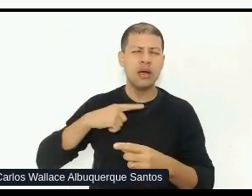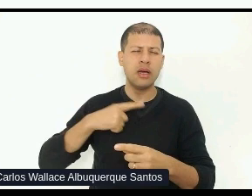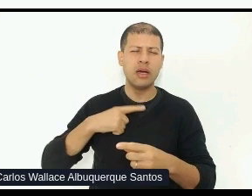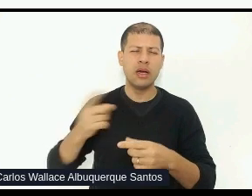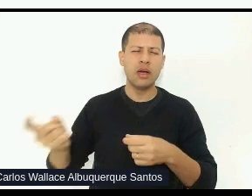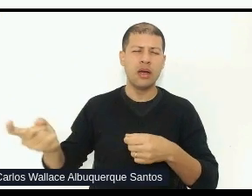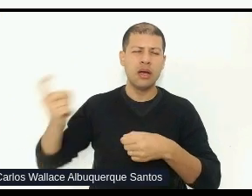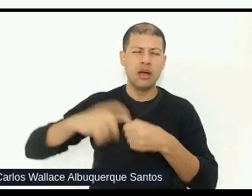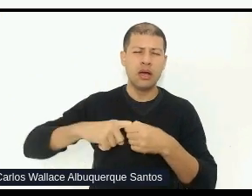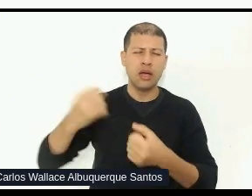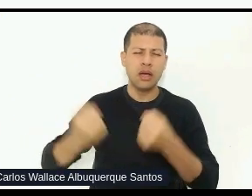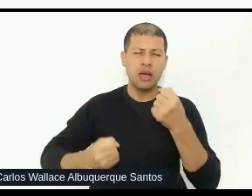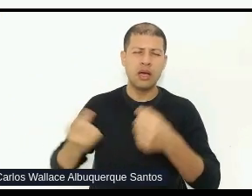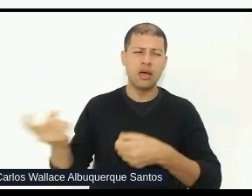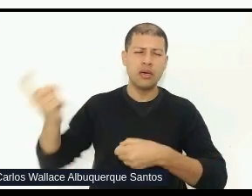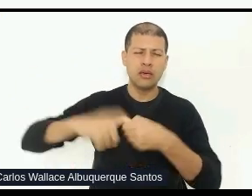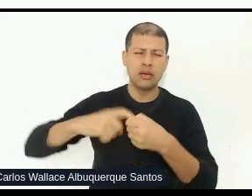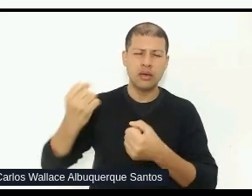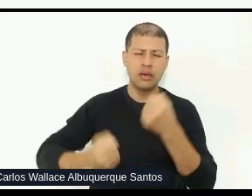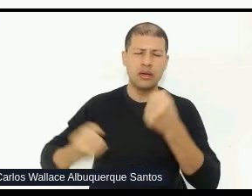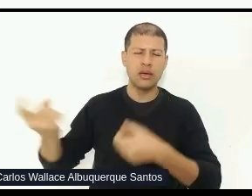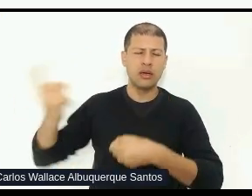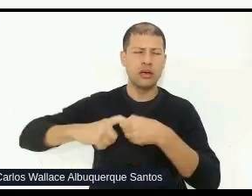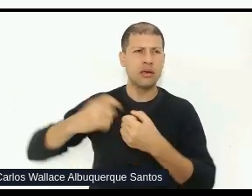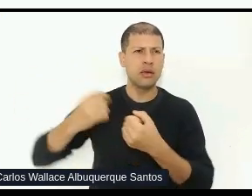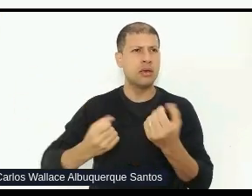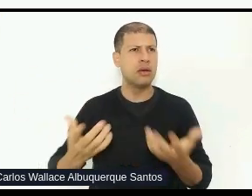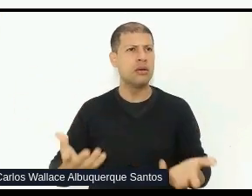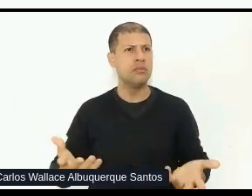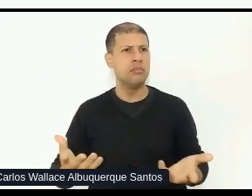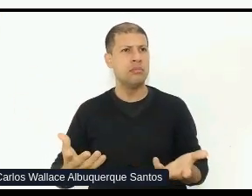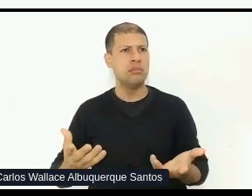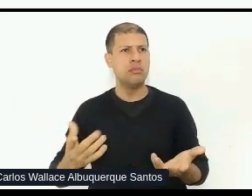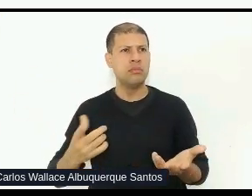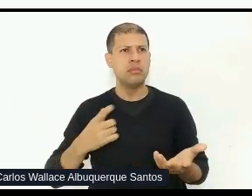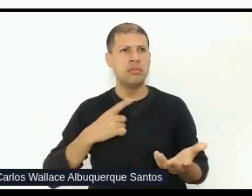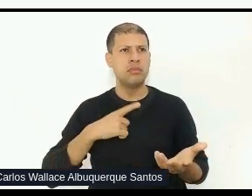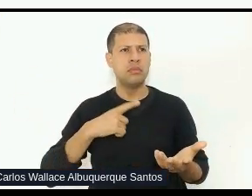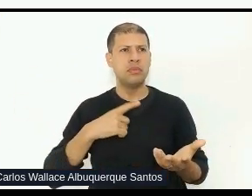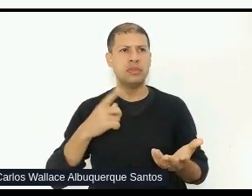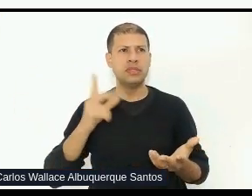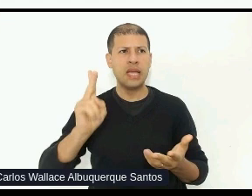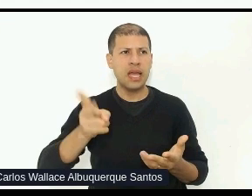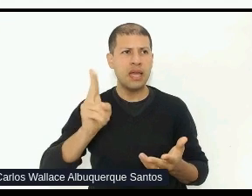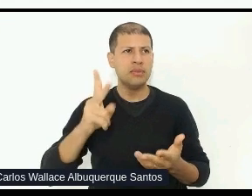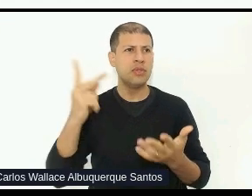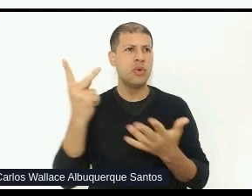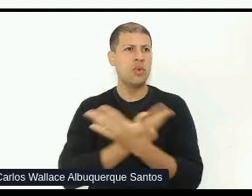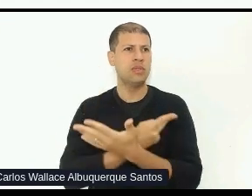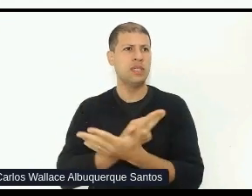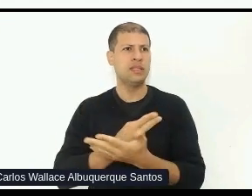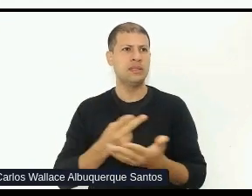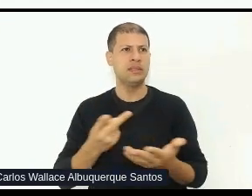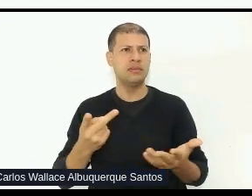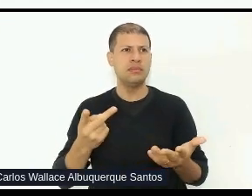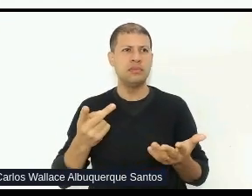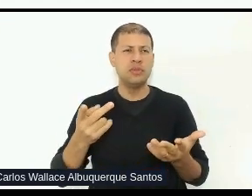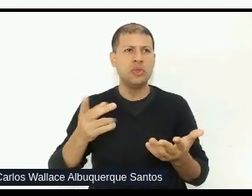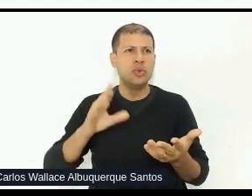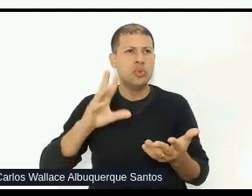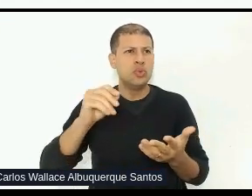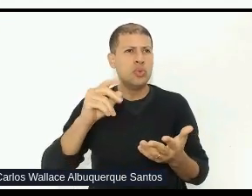de carro, retorno de carro. Toda vez que eu dou um swap, isso acontece. Alguém tem essa mesma apresentação, ou